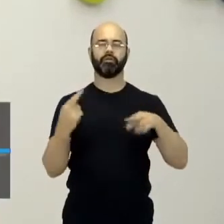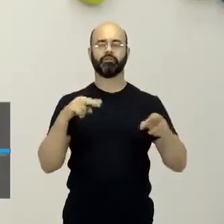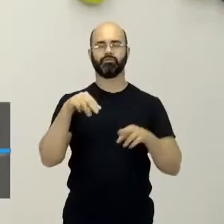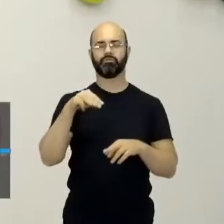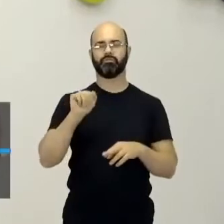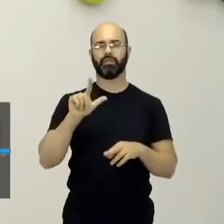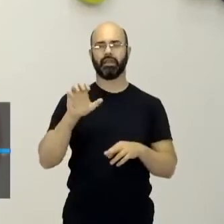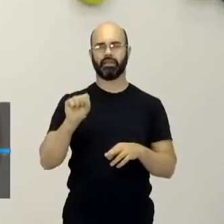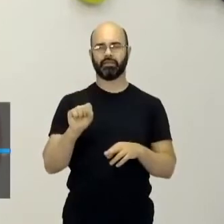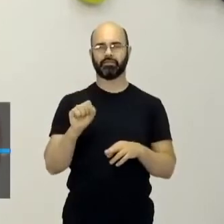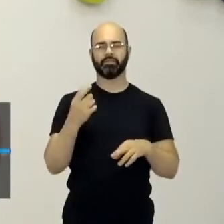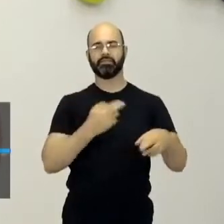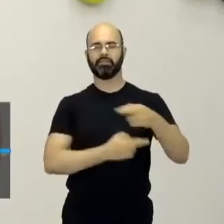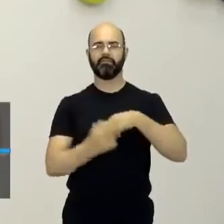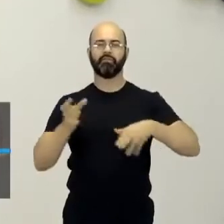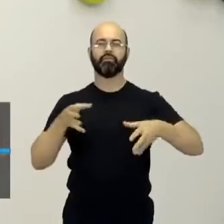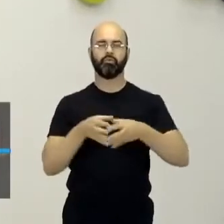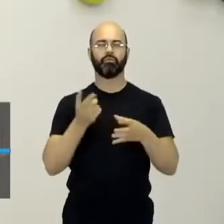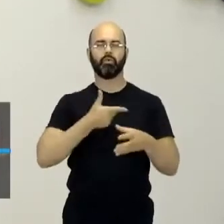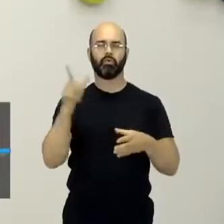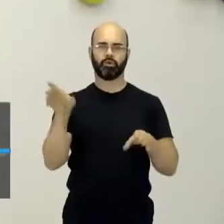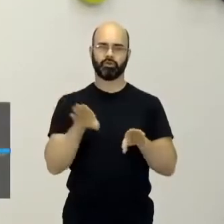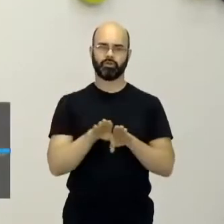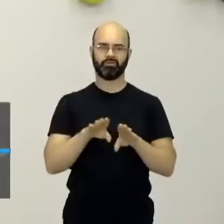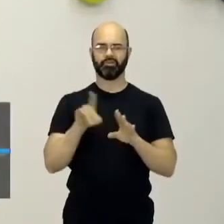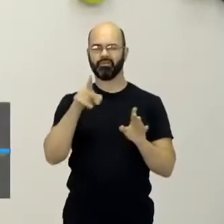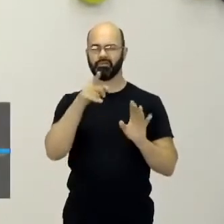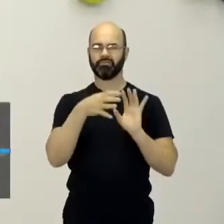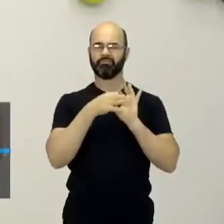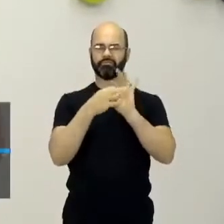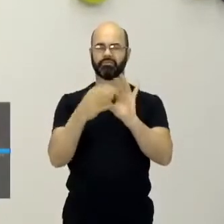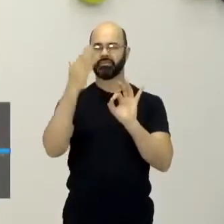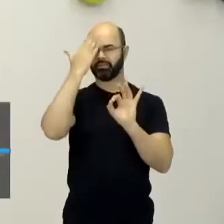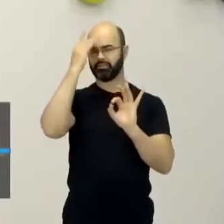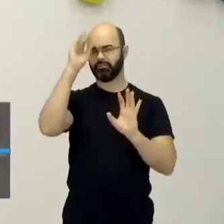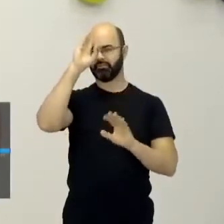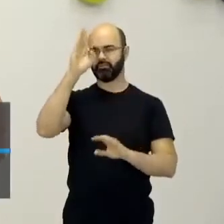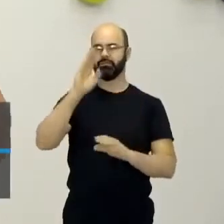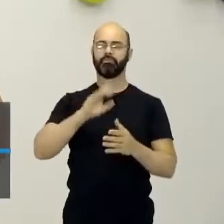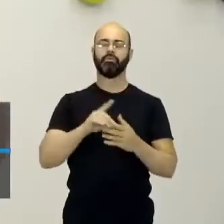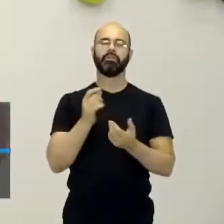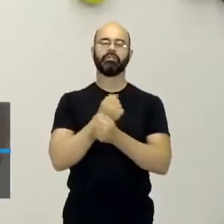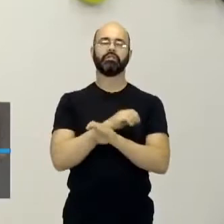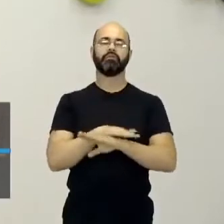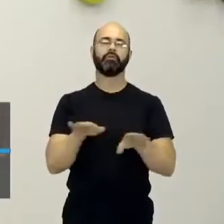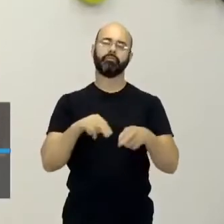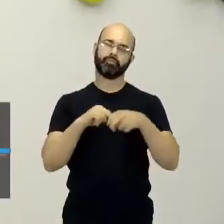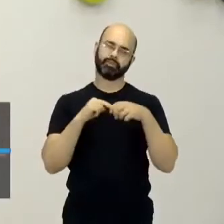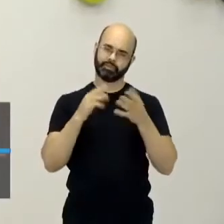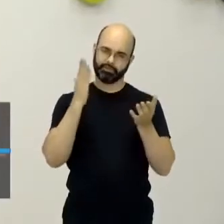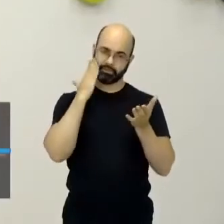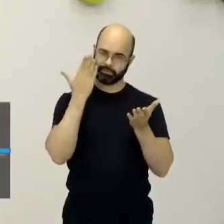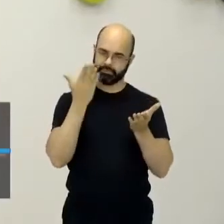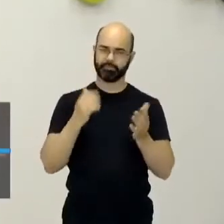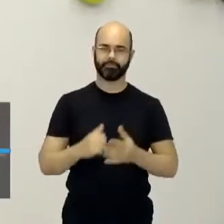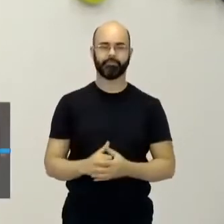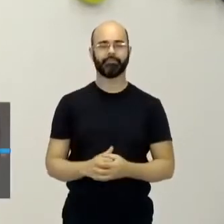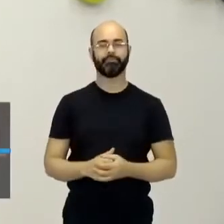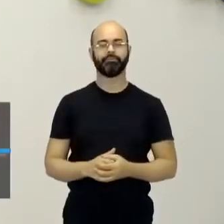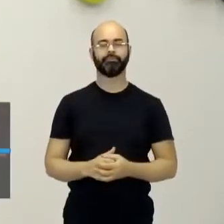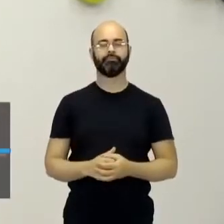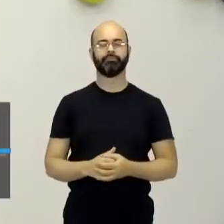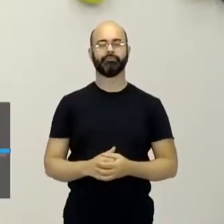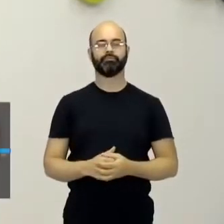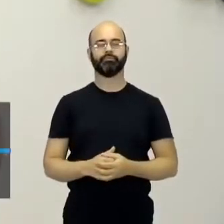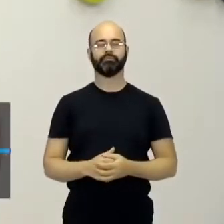outras revoltas. Então, assim, é mais para dar esse contexto histórico do fim da escravidão. E aí, agora a gente vai